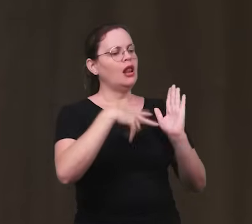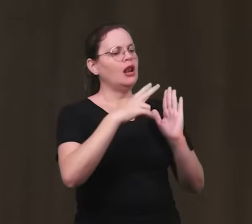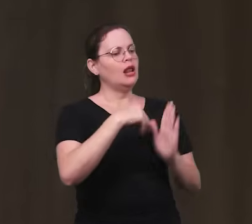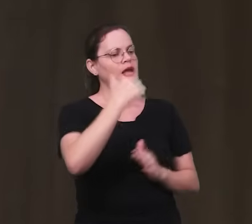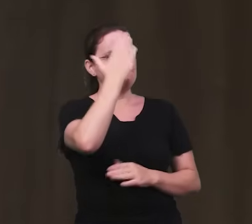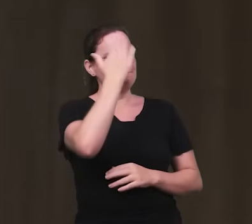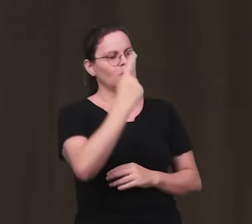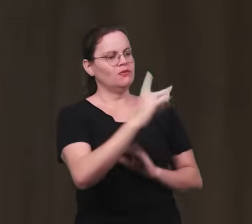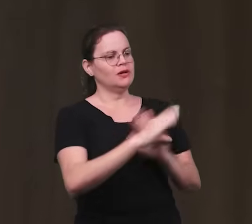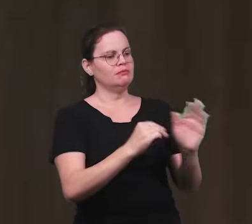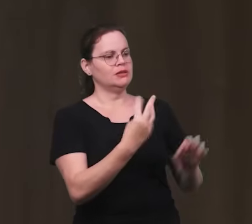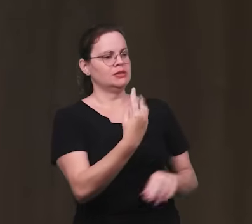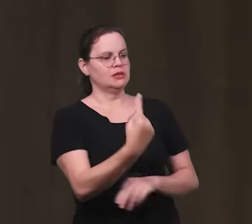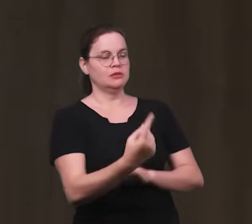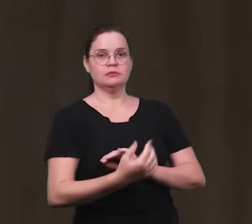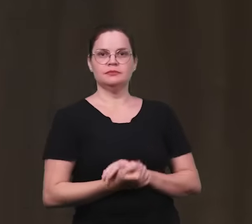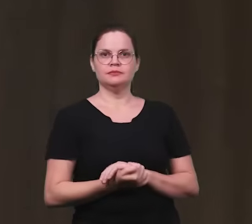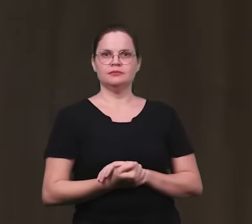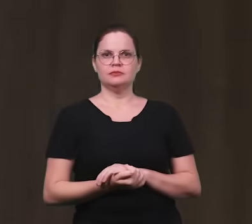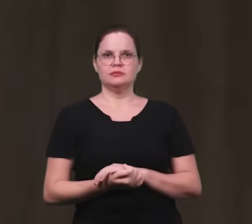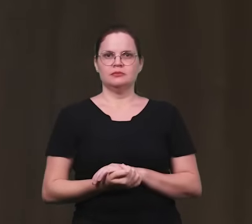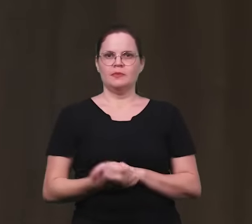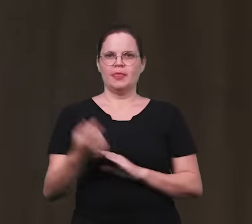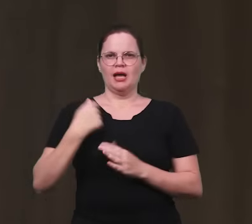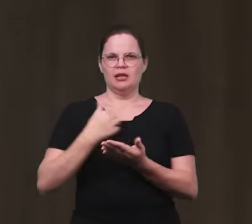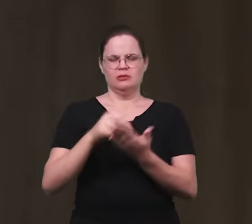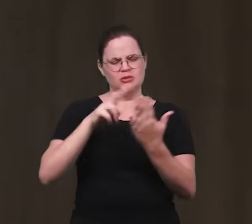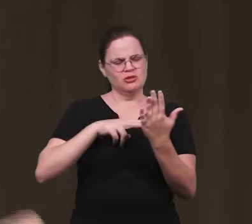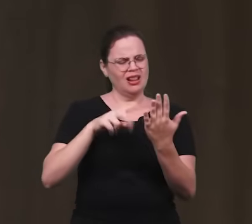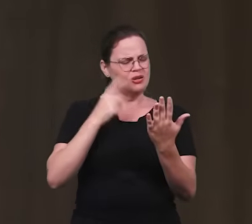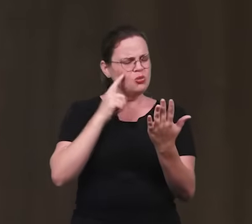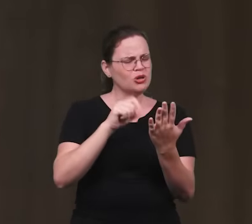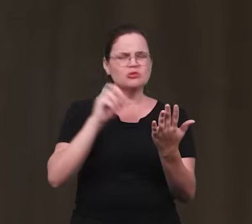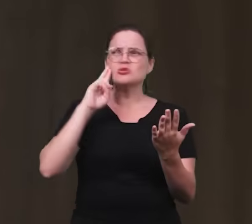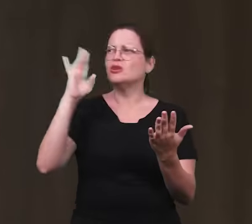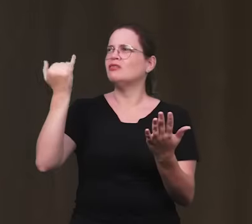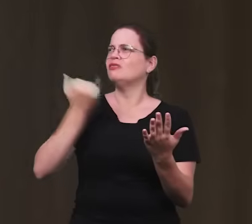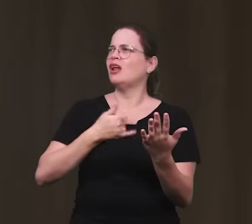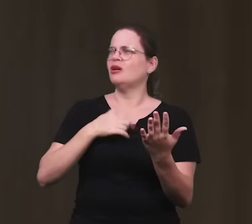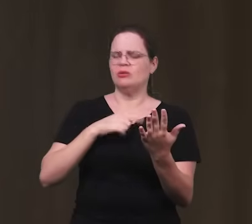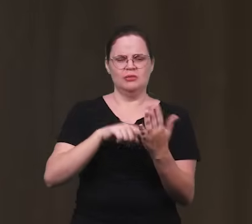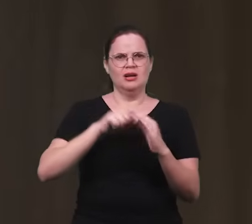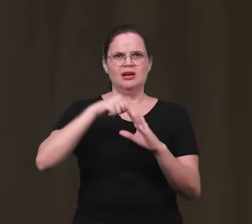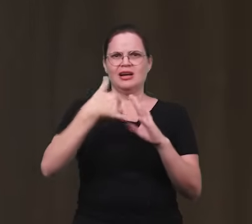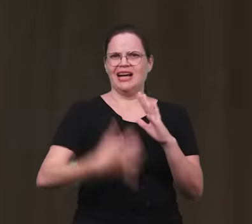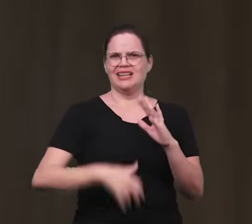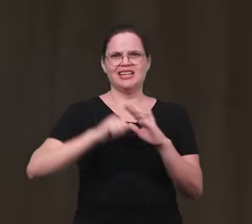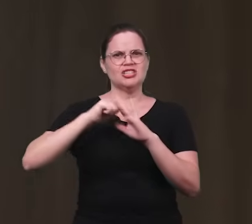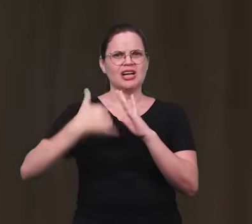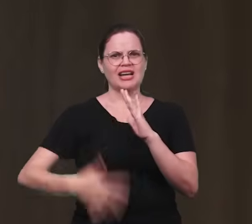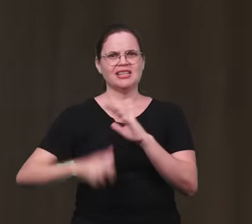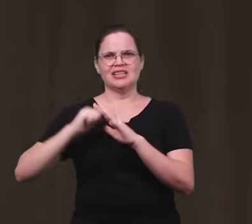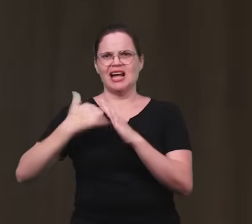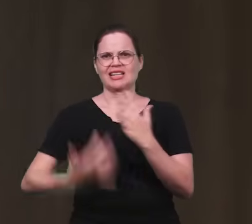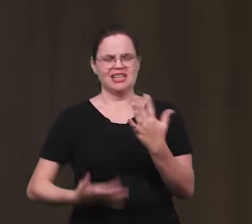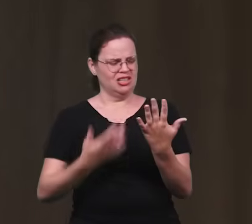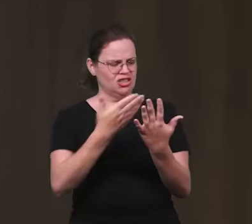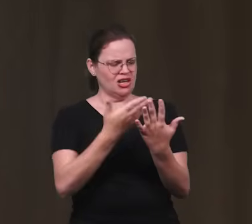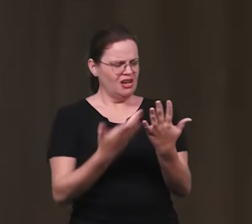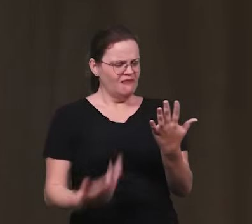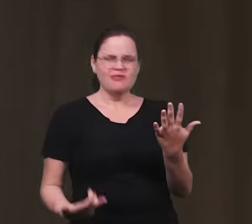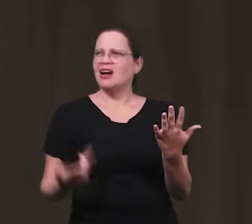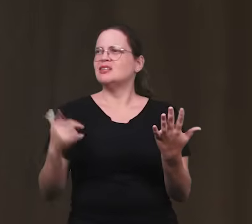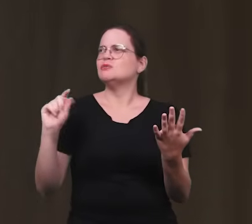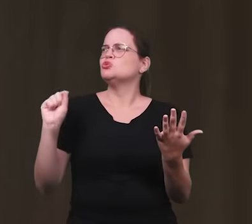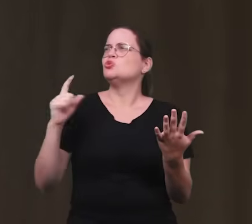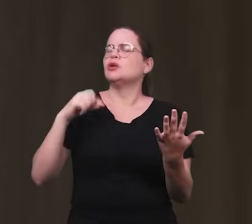E ela começou a ler, e ela falou, o que o Senhor quer falar comigo aqui? Muitas características, Senhor, tem muitas características, a mulher virtuosa, essa mulher que eu almejo ser.